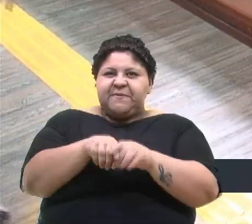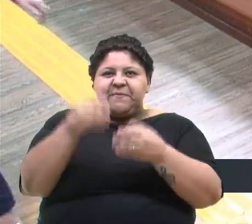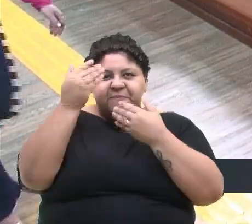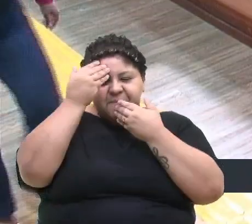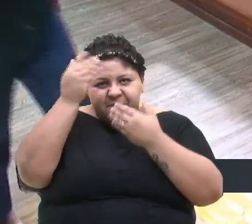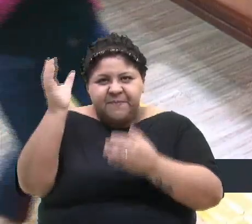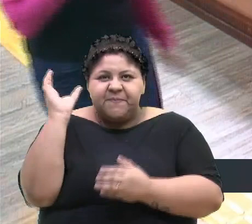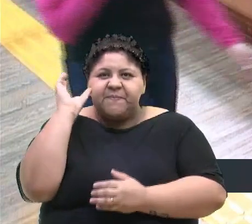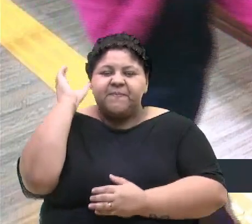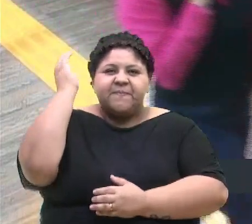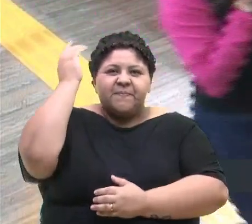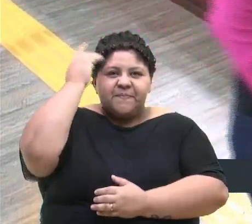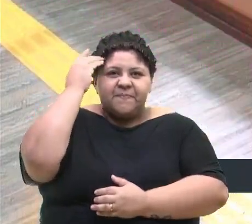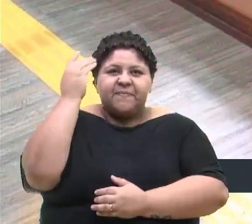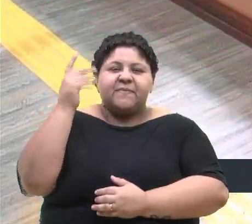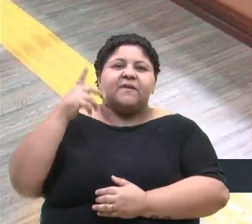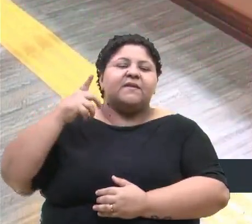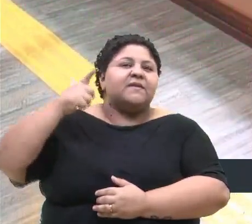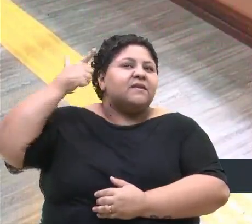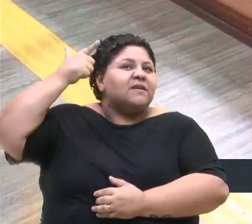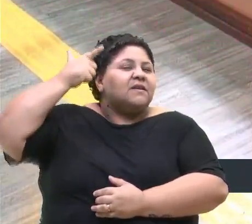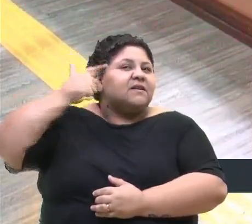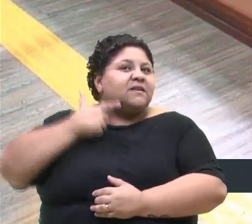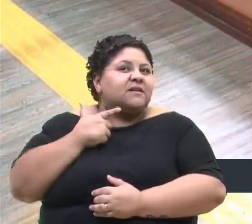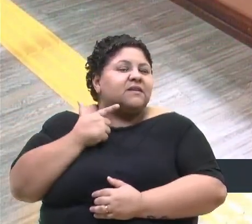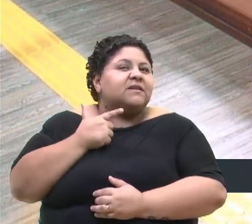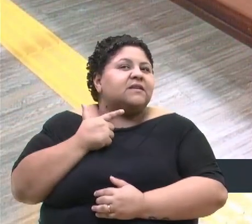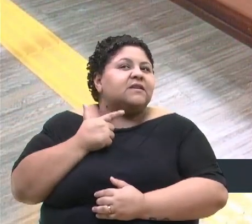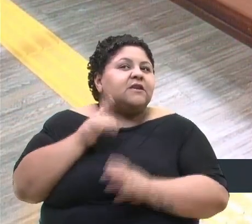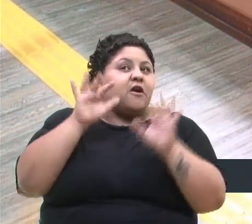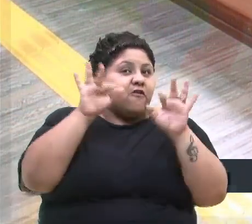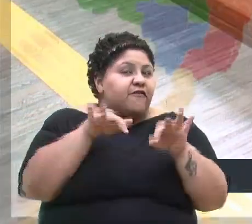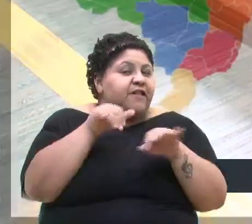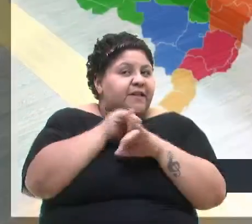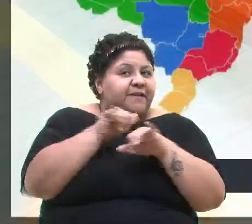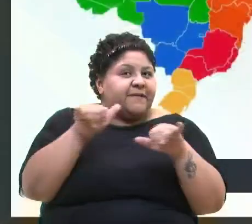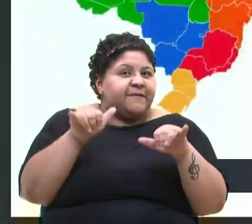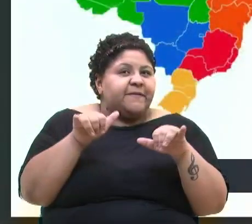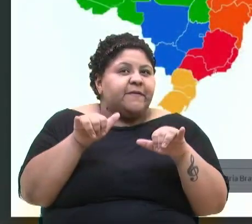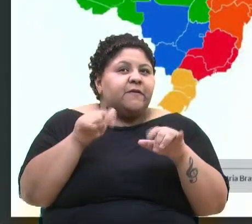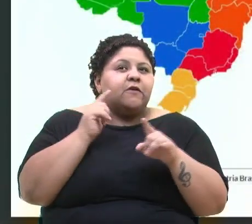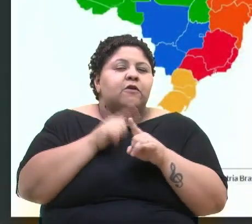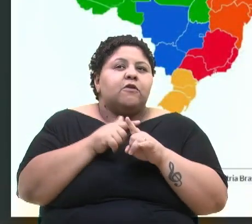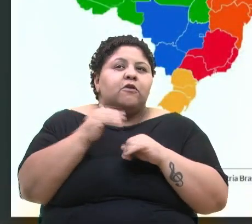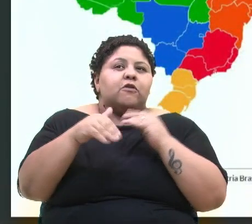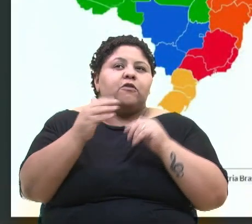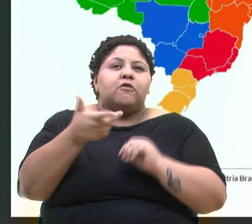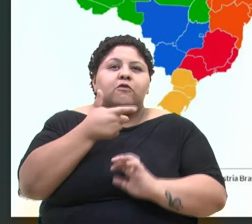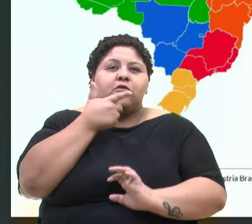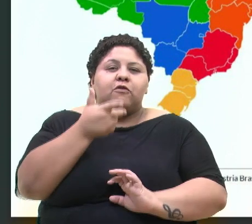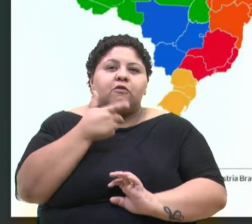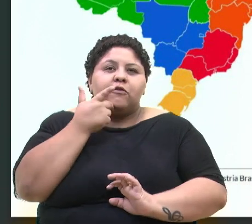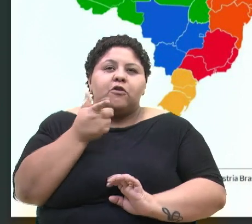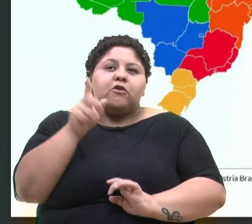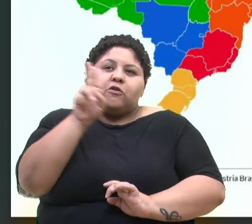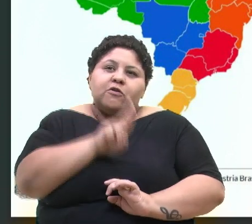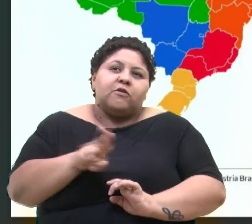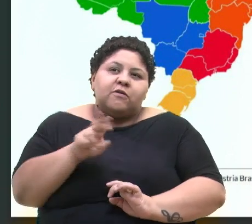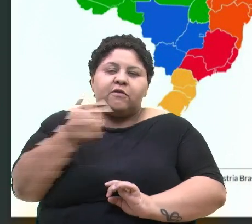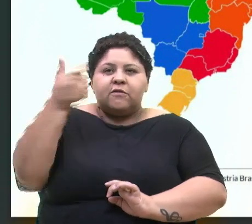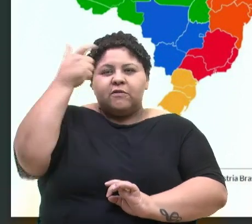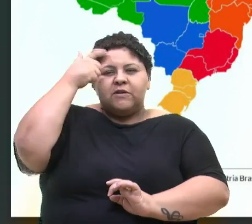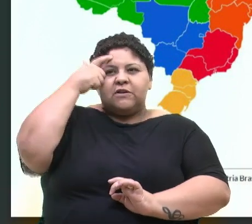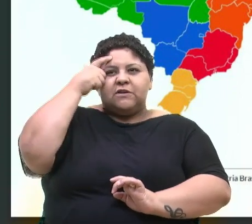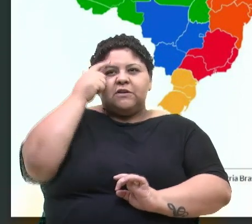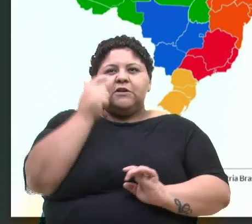Felipe, vereador Lucas. E eu concluo com esse dado. Olha aqui, ó. Porque quando a gente fala de consumo, nós pensamos na gurizada jogando